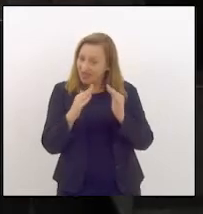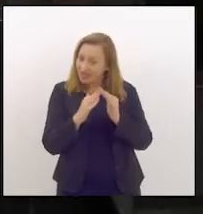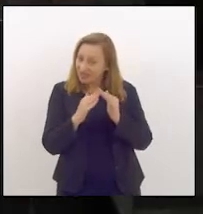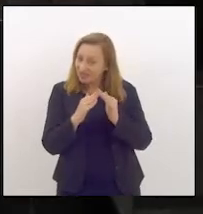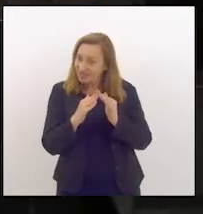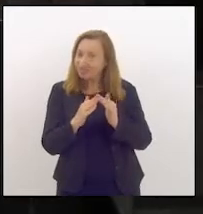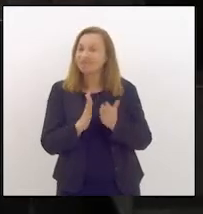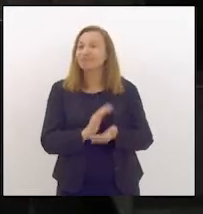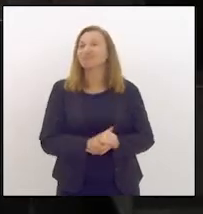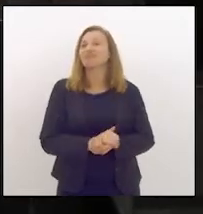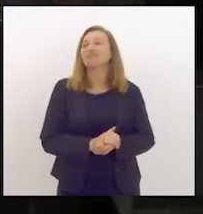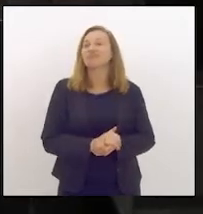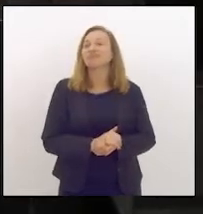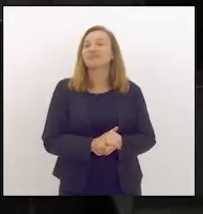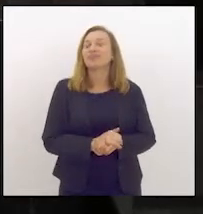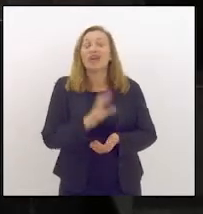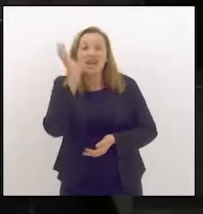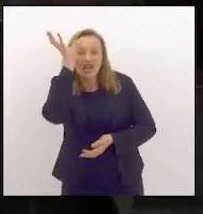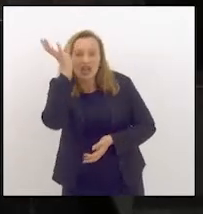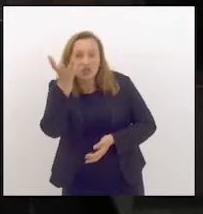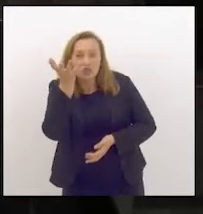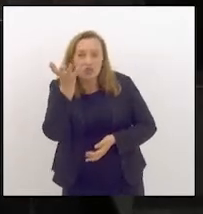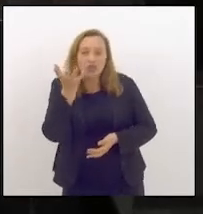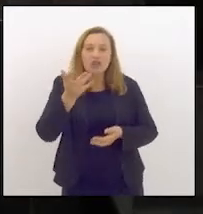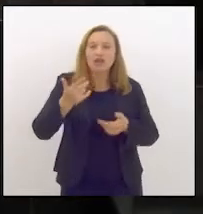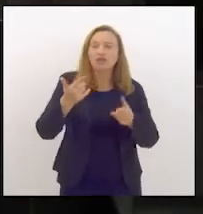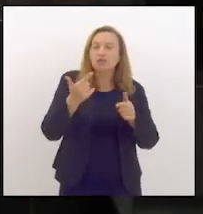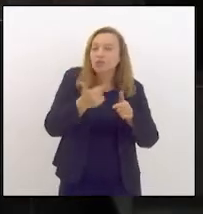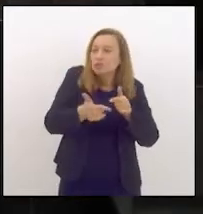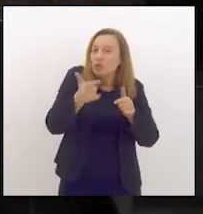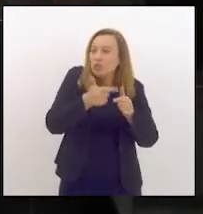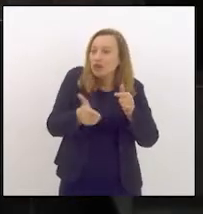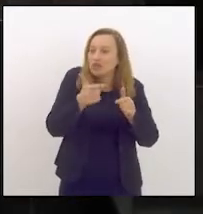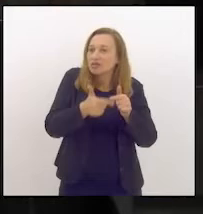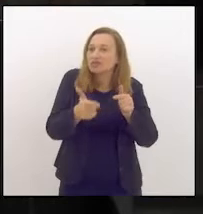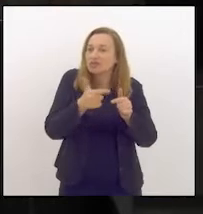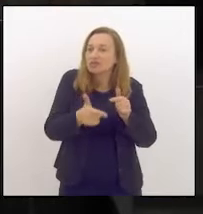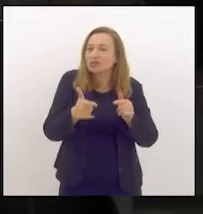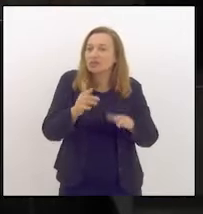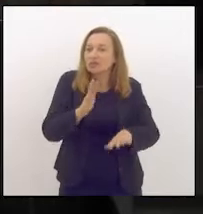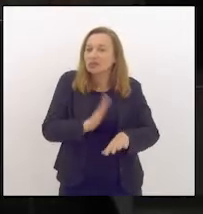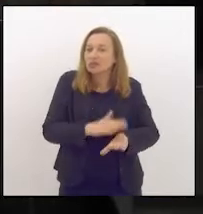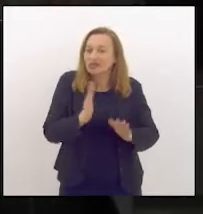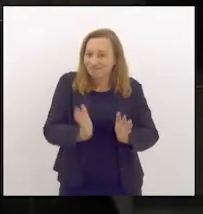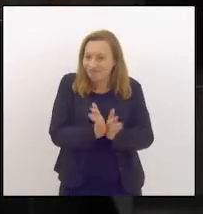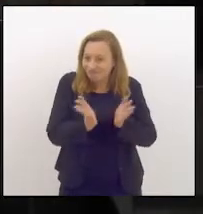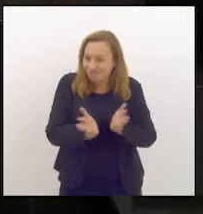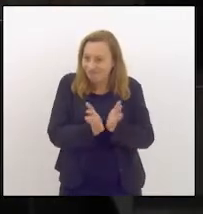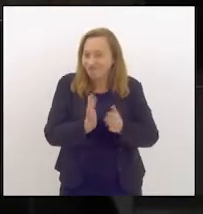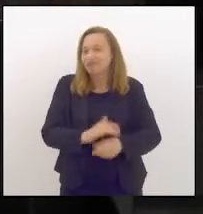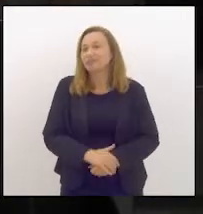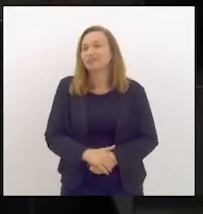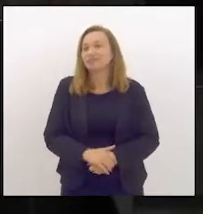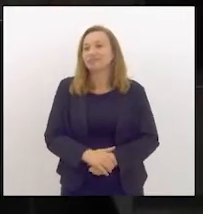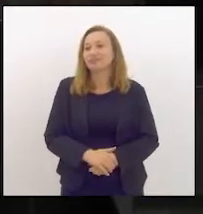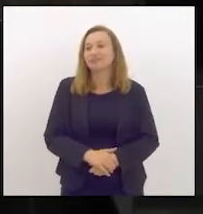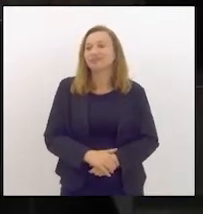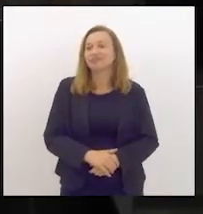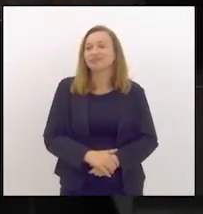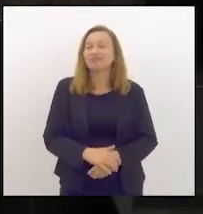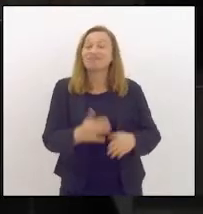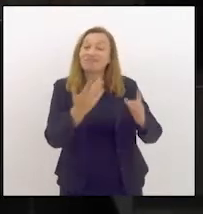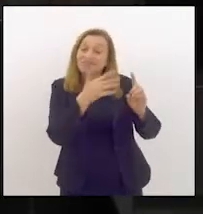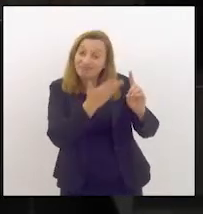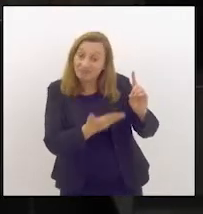na busca de solução dos conflitos dos mais necessitados fica aqui as